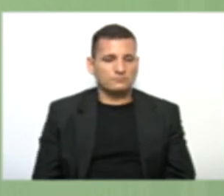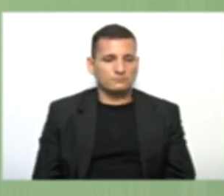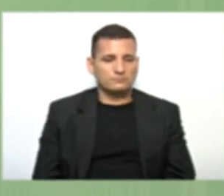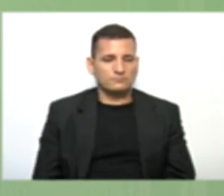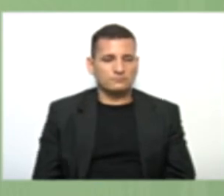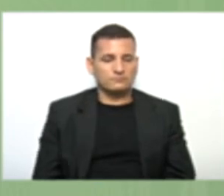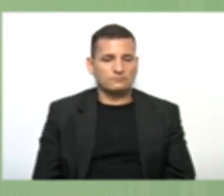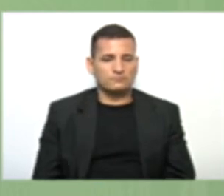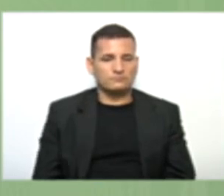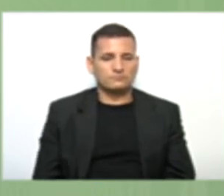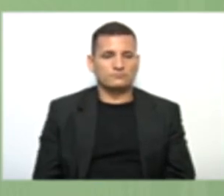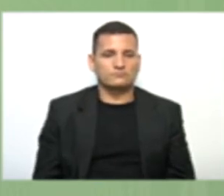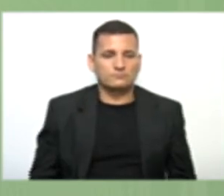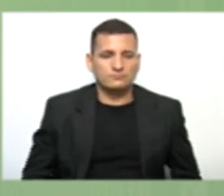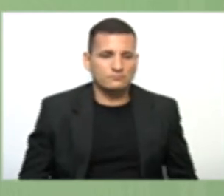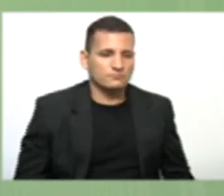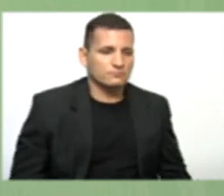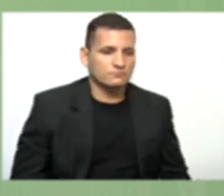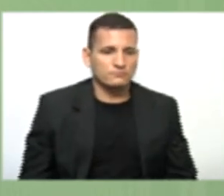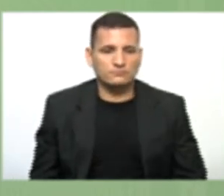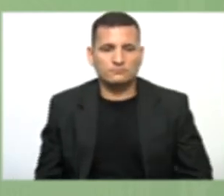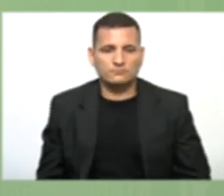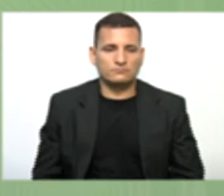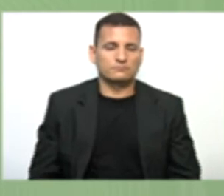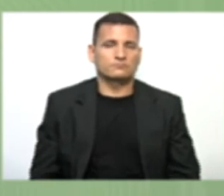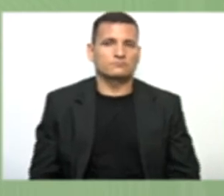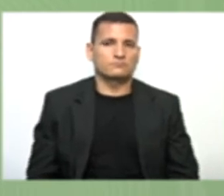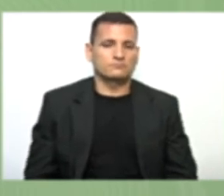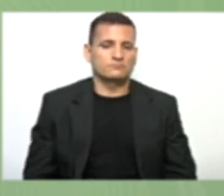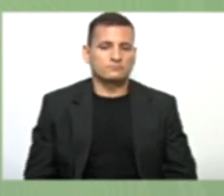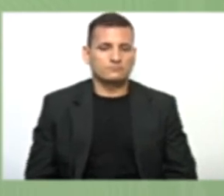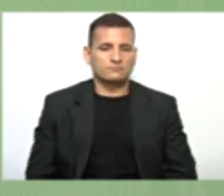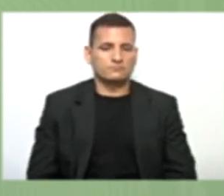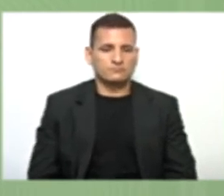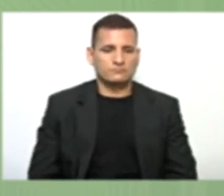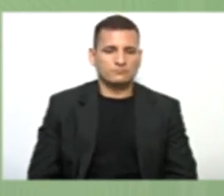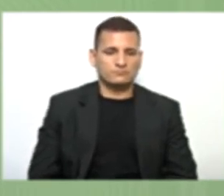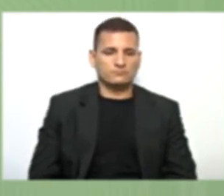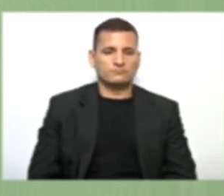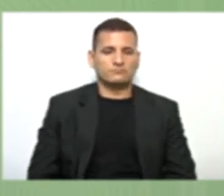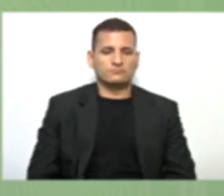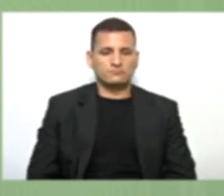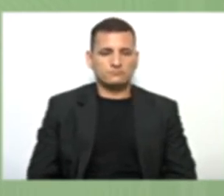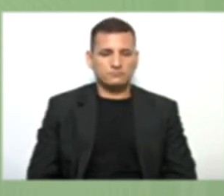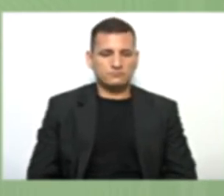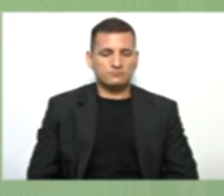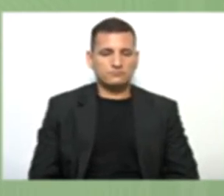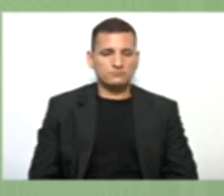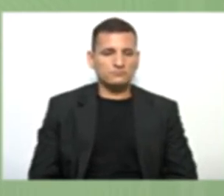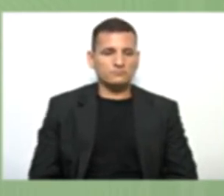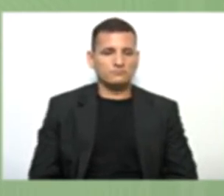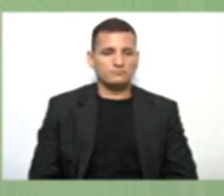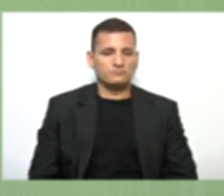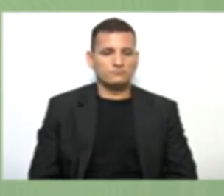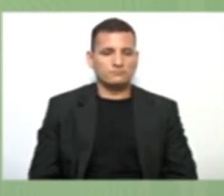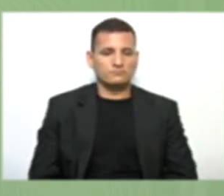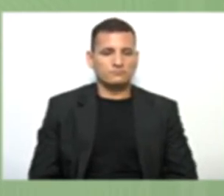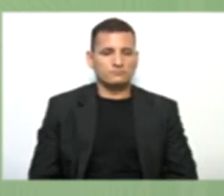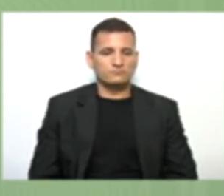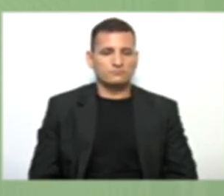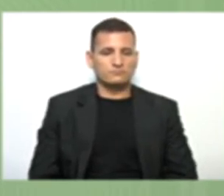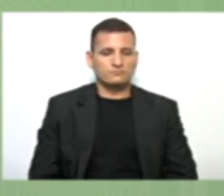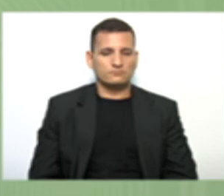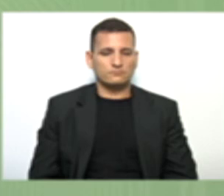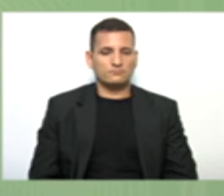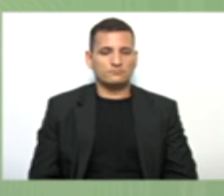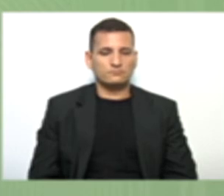daqui a pouquinho, que é um exemplo bem legal, bem simples, mas o nosso objetivo realmente é ir mais para frente e entender a